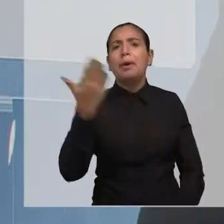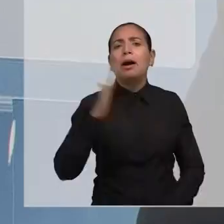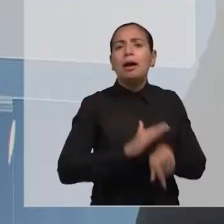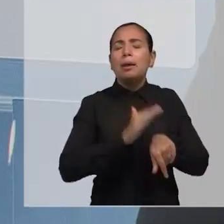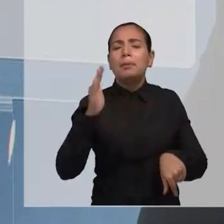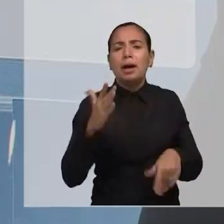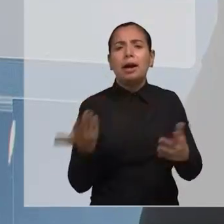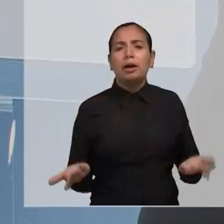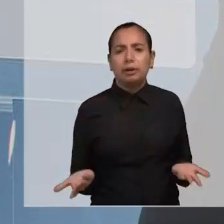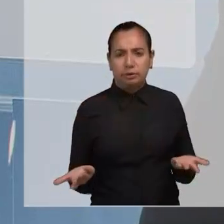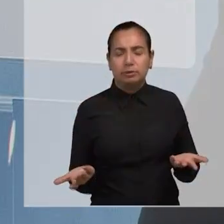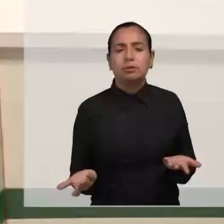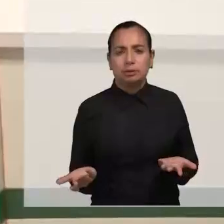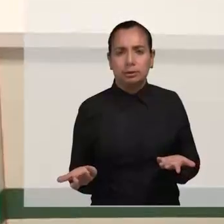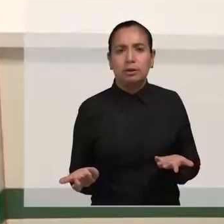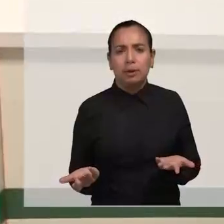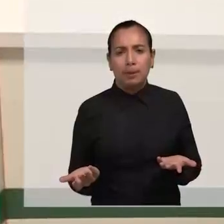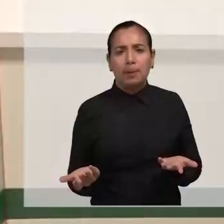programa Pela Ordem. Até lá.